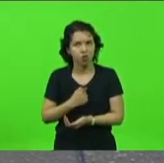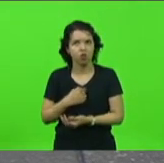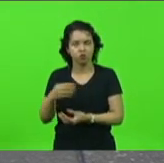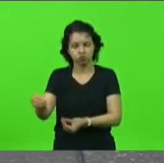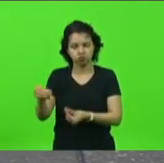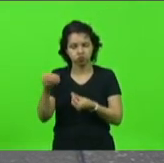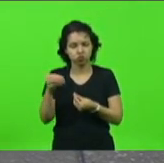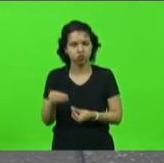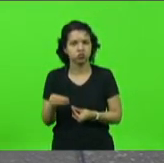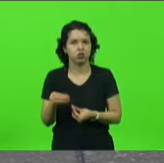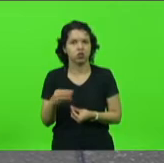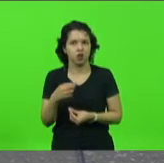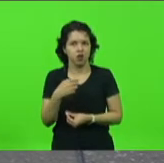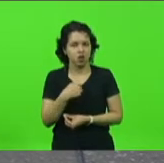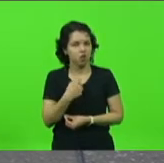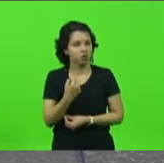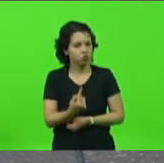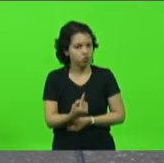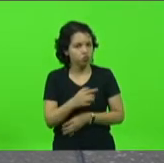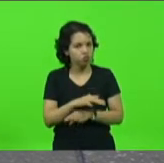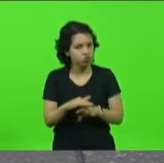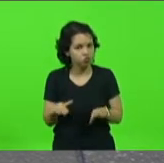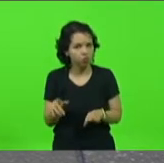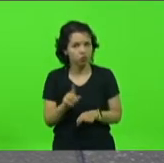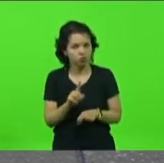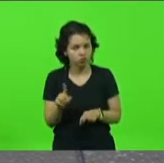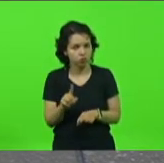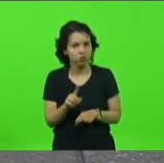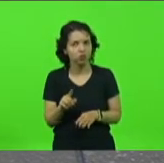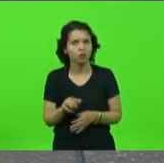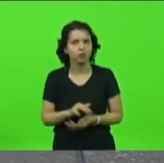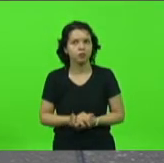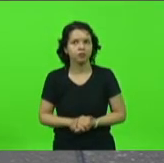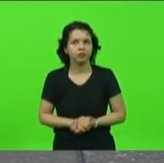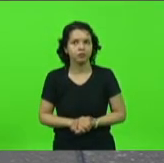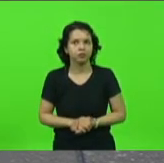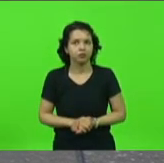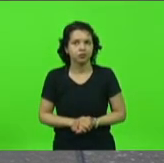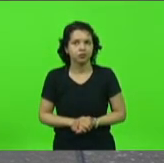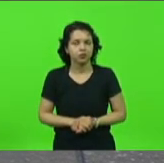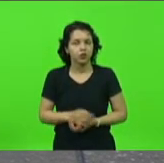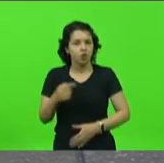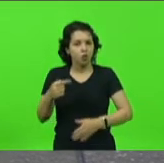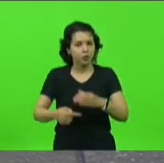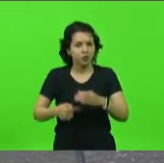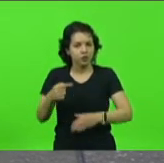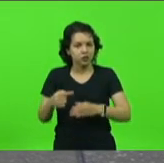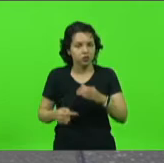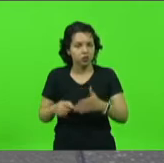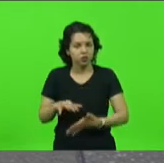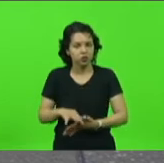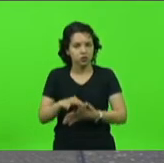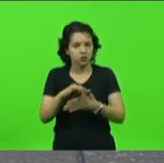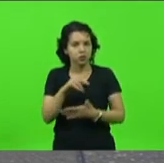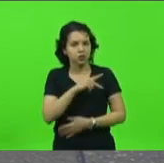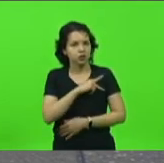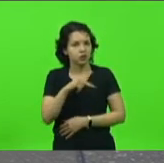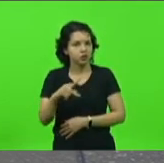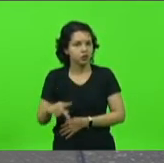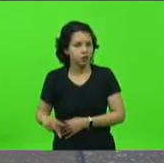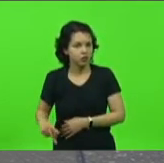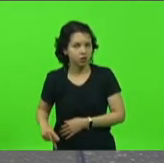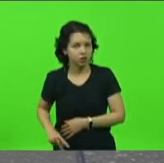sido apenas eu, recebi uma comissão liderada pelo presidente da APRASC em